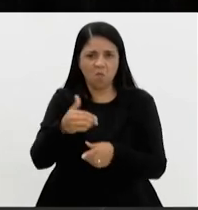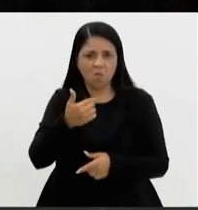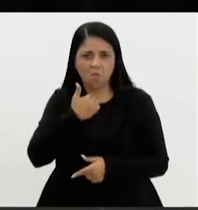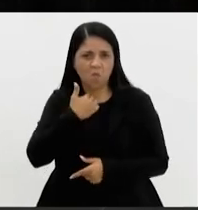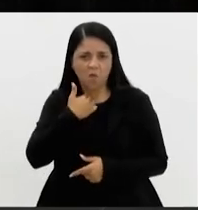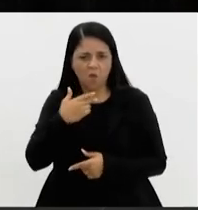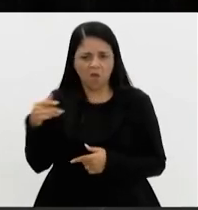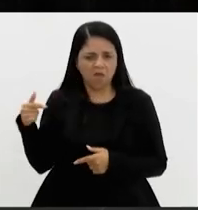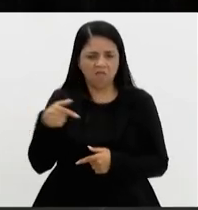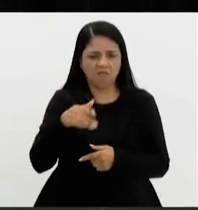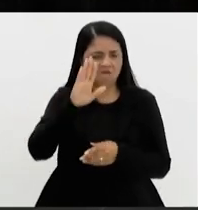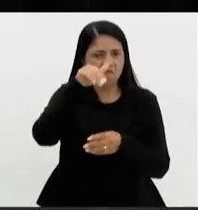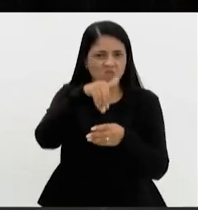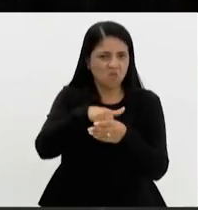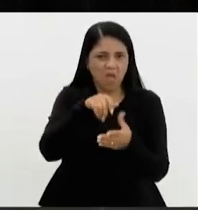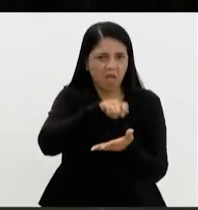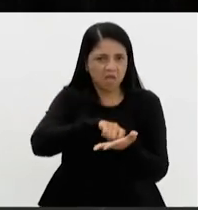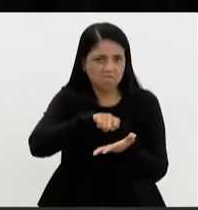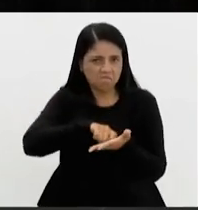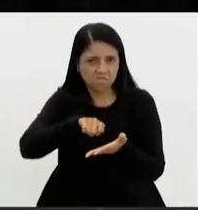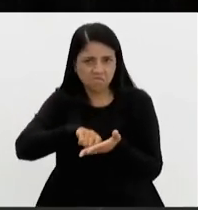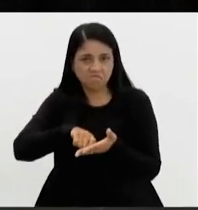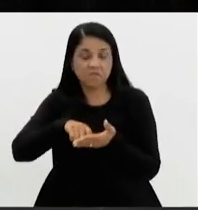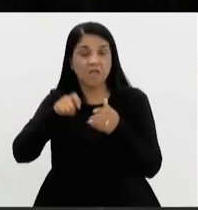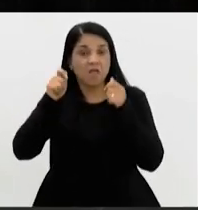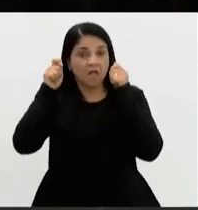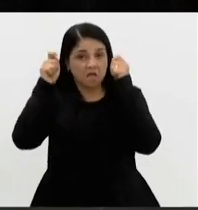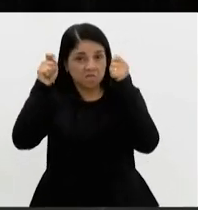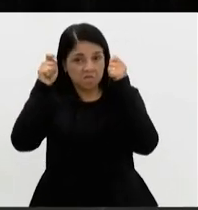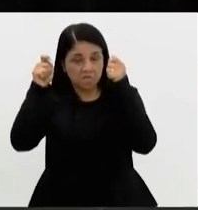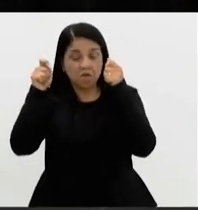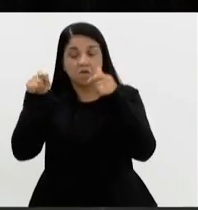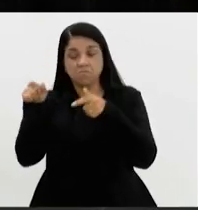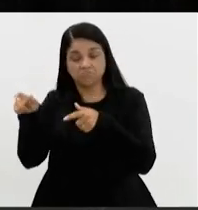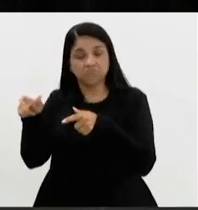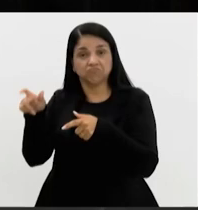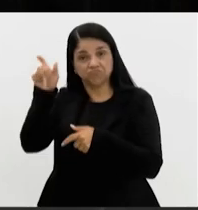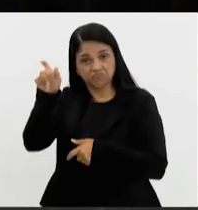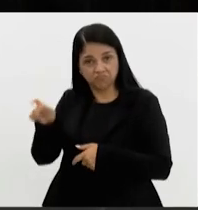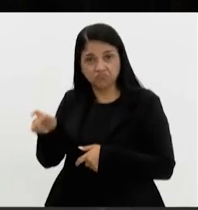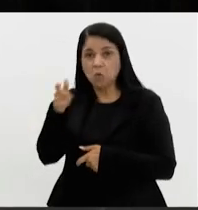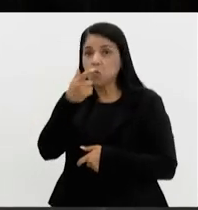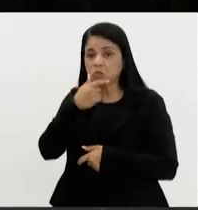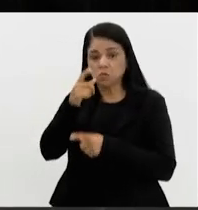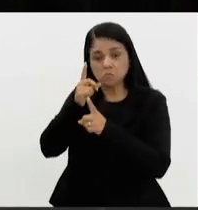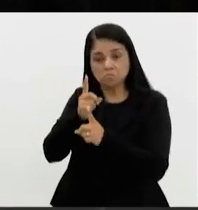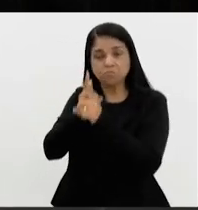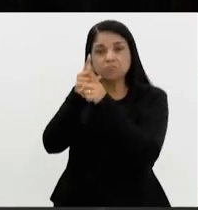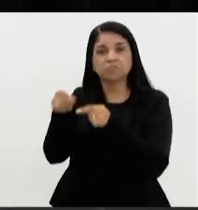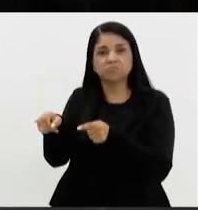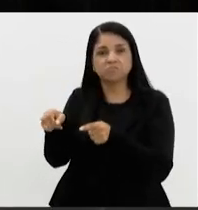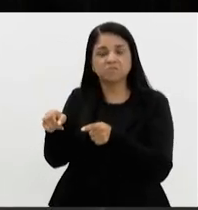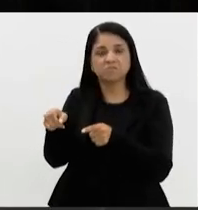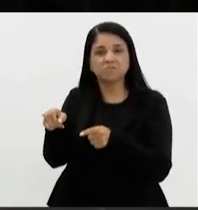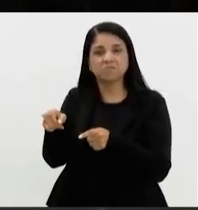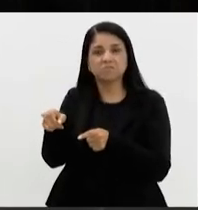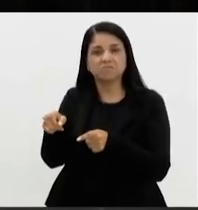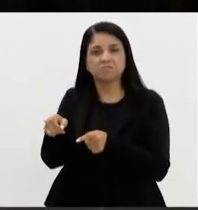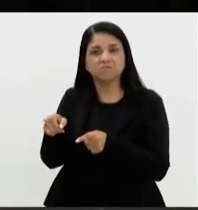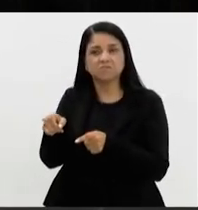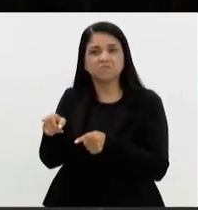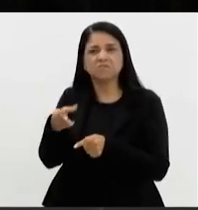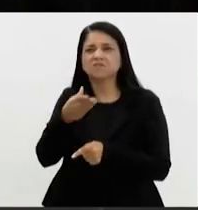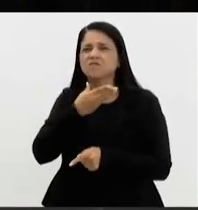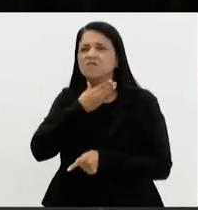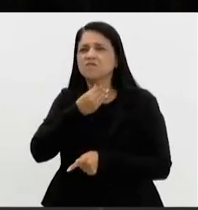comparecer ao pleito eleitoral a campanha dele conseguiu identificar que isso era uma uma